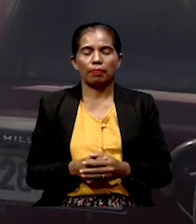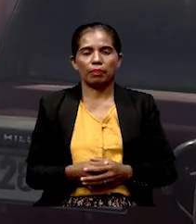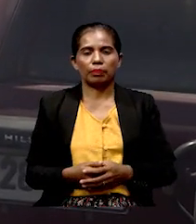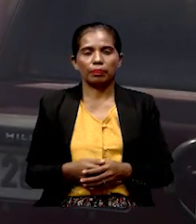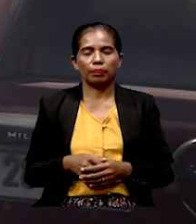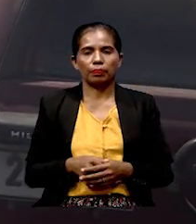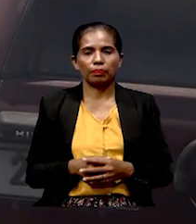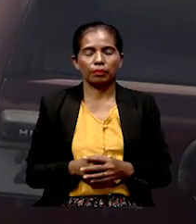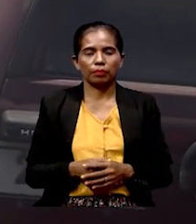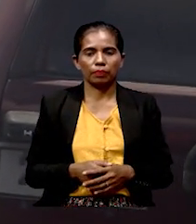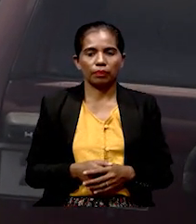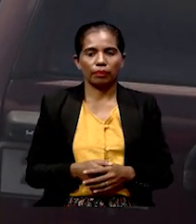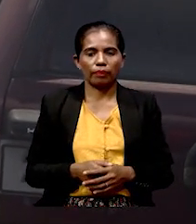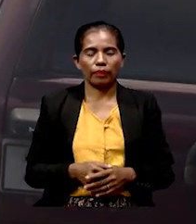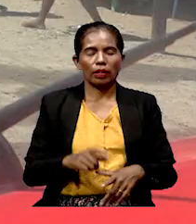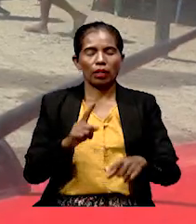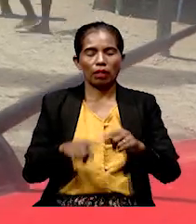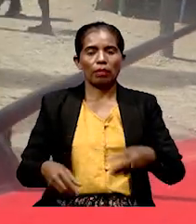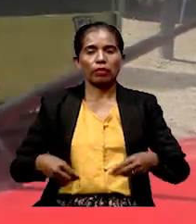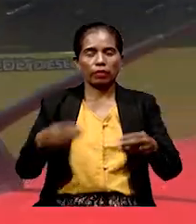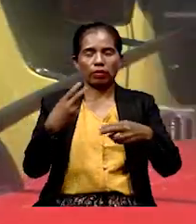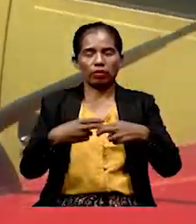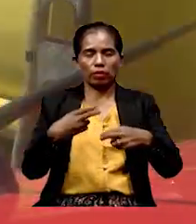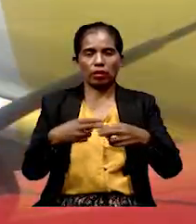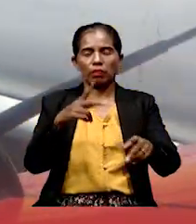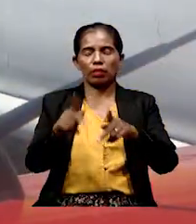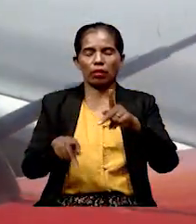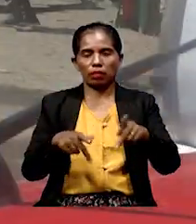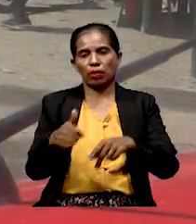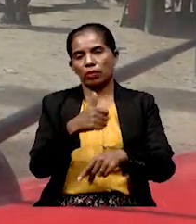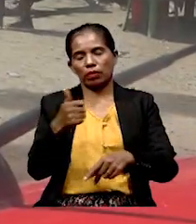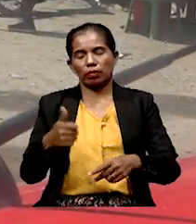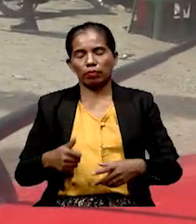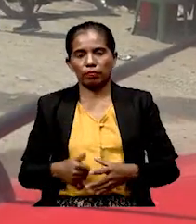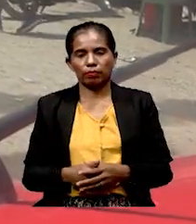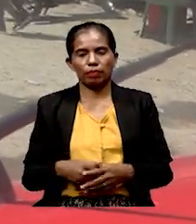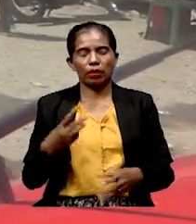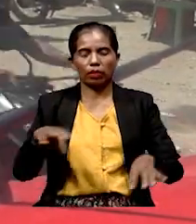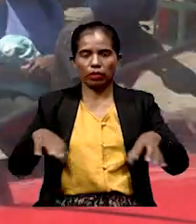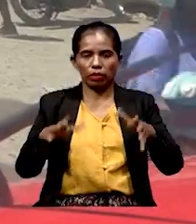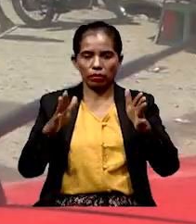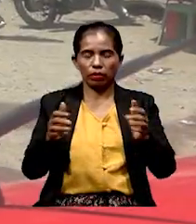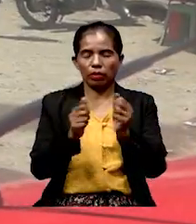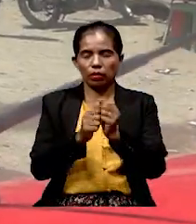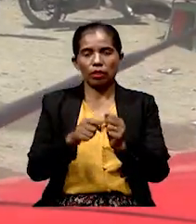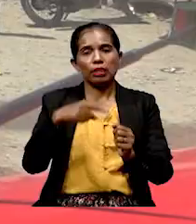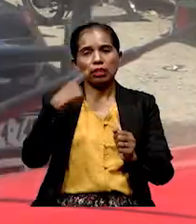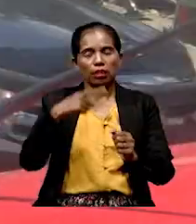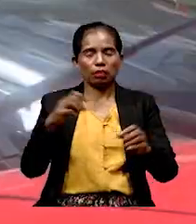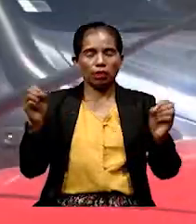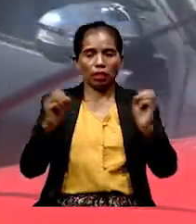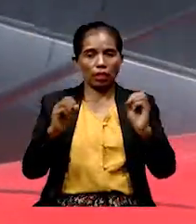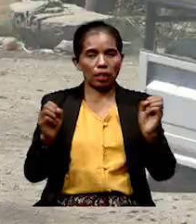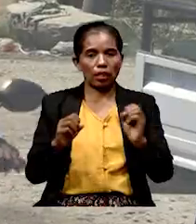né? Então, o rinunê, lá, velho, dificulta, be, construção estrada. Tem a condutor circo opera o dia, se é uma que opera, condutor circo, né,